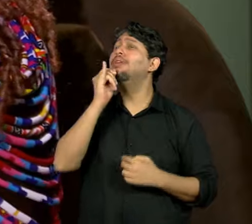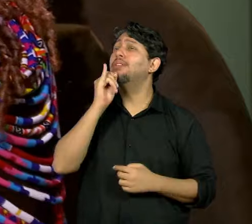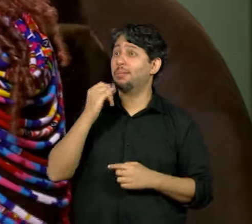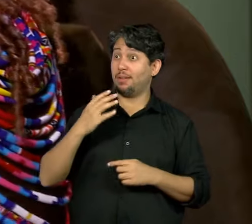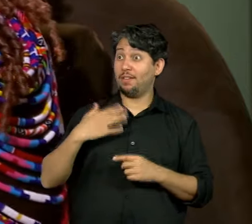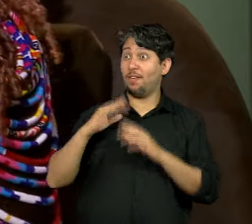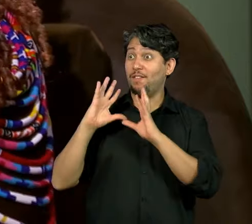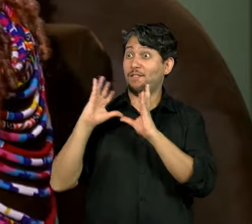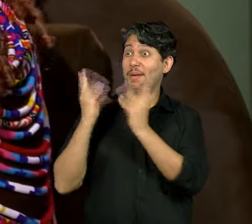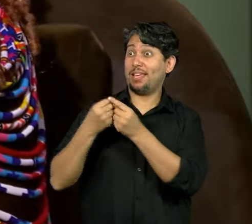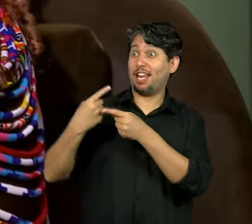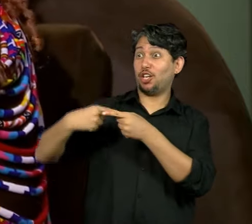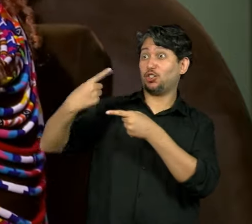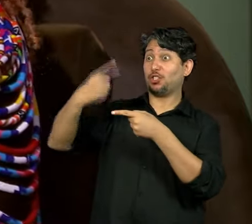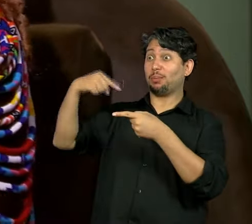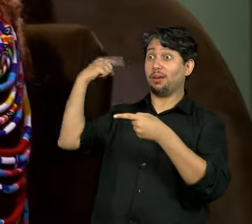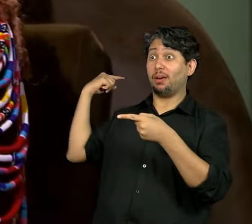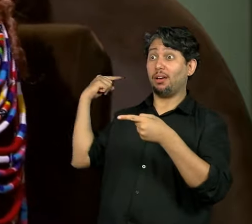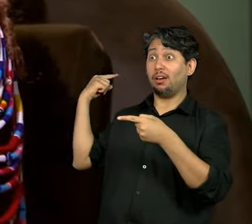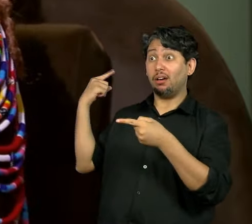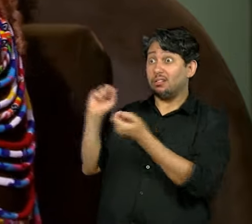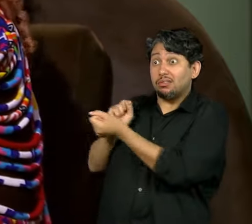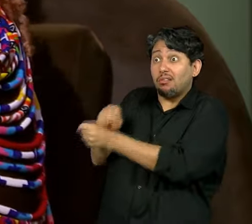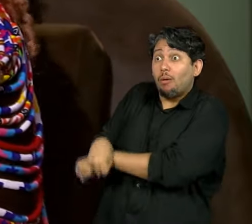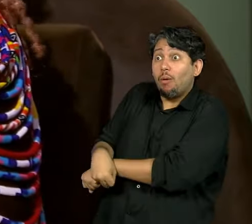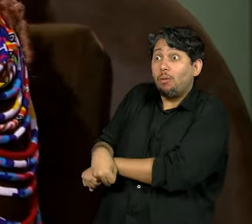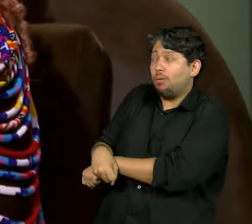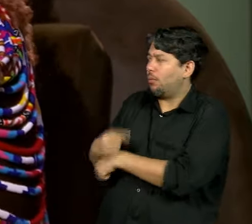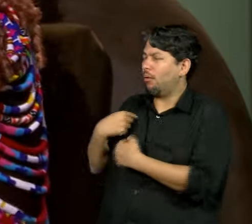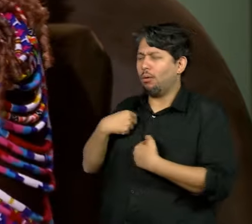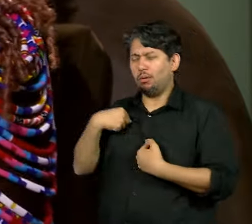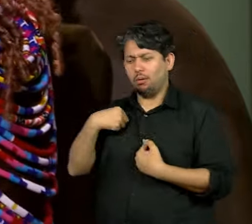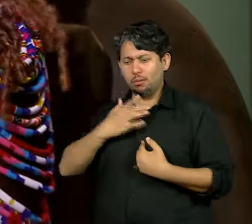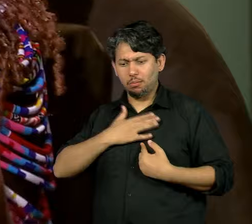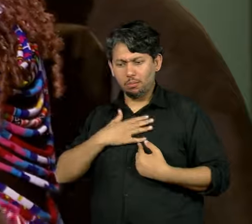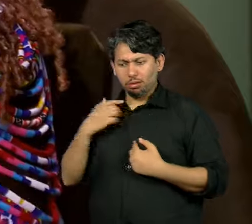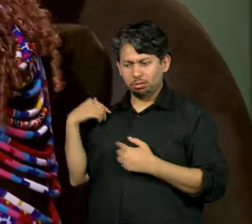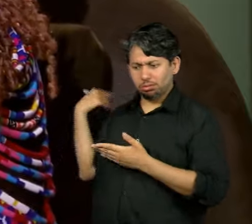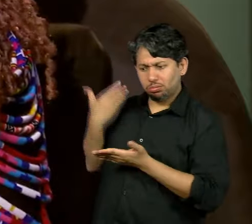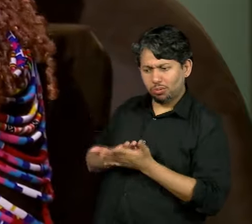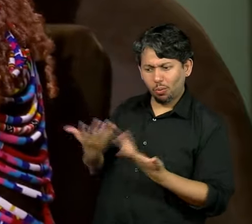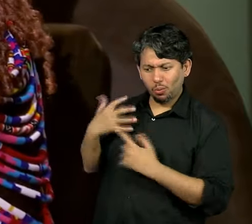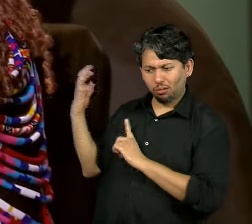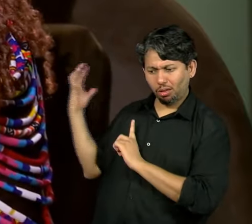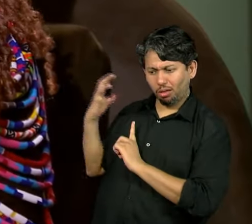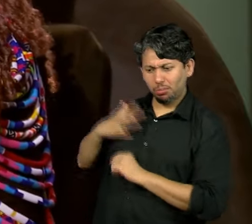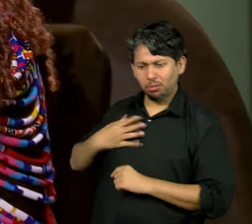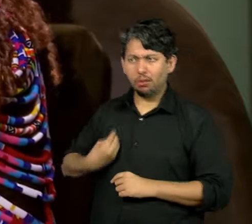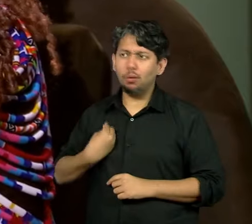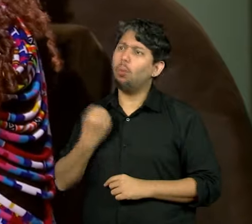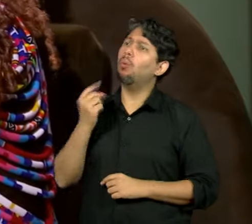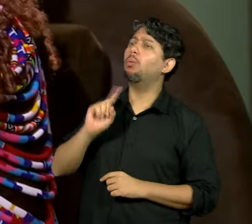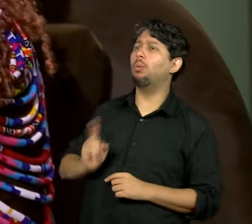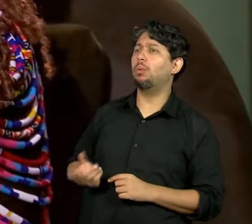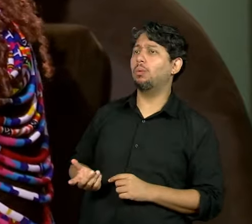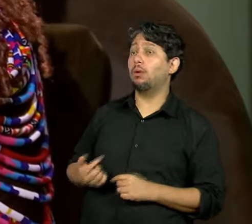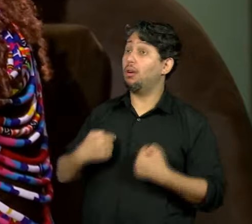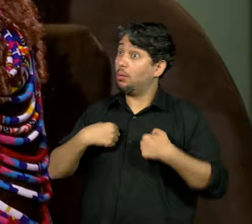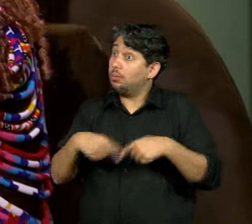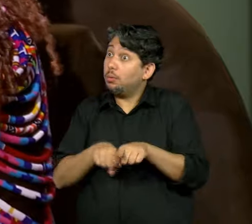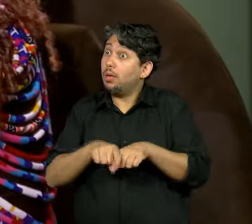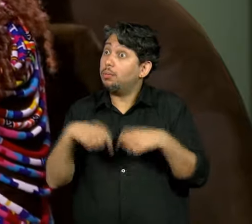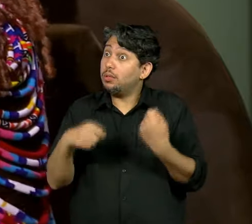encontrar os nossos antepassados ainda escravizados, o que isso significa para nós hoje. E também como que nós podemos agir de maneira mais